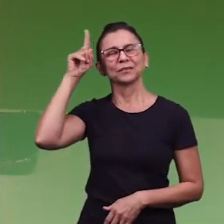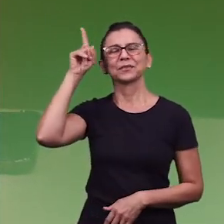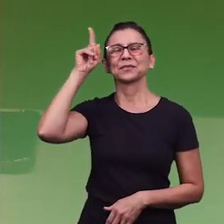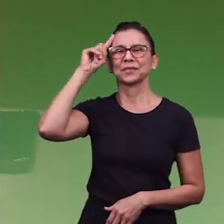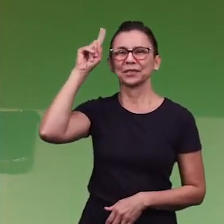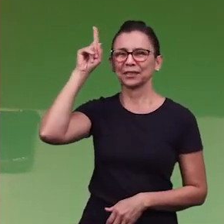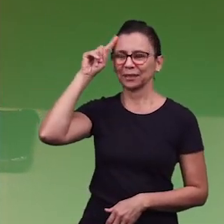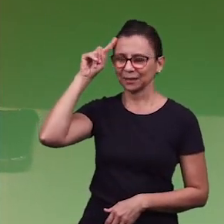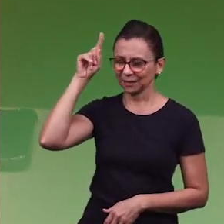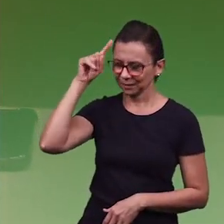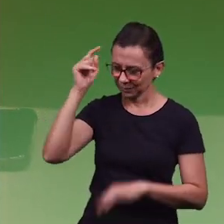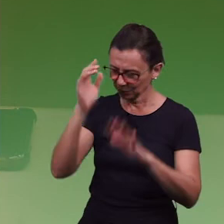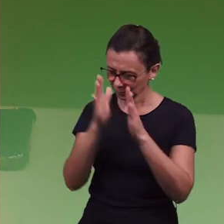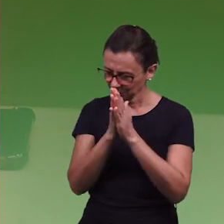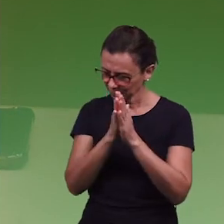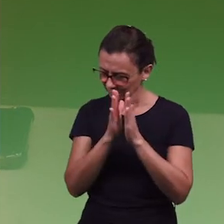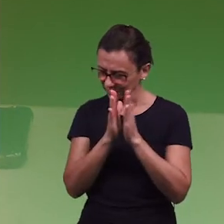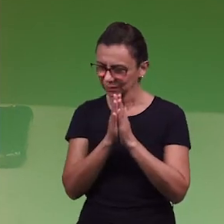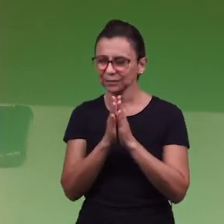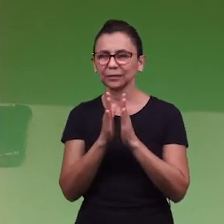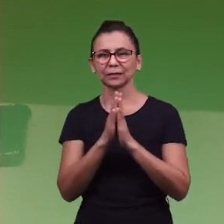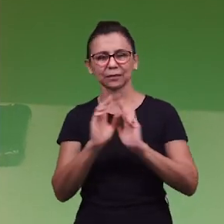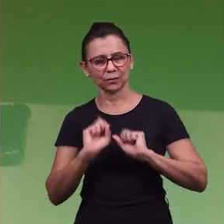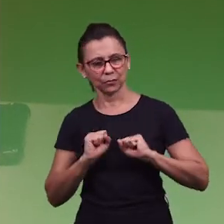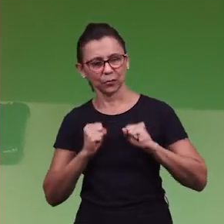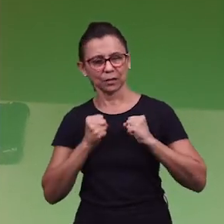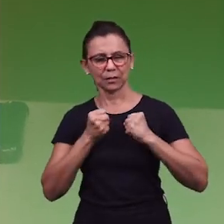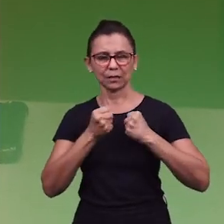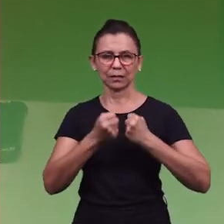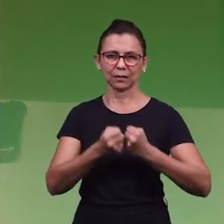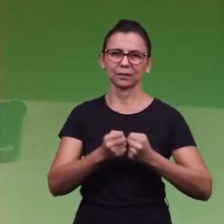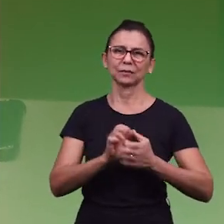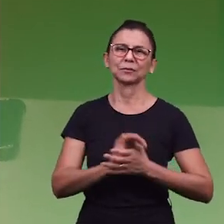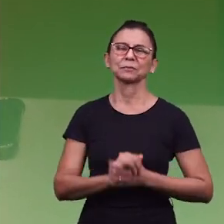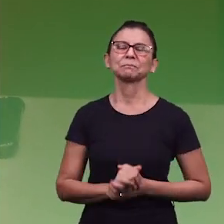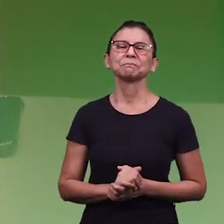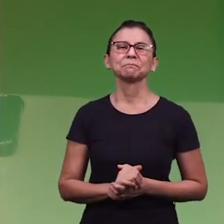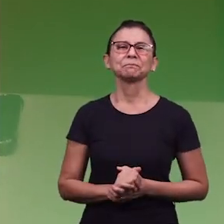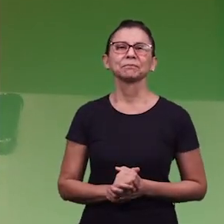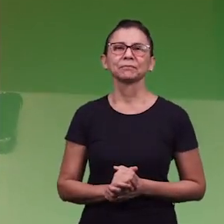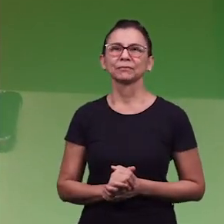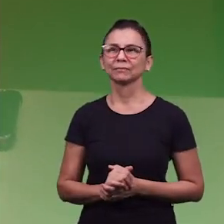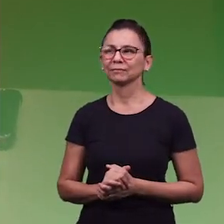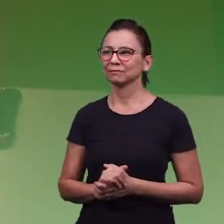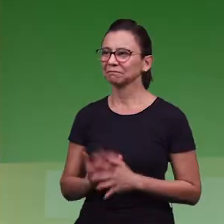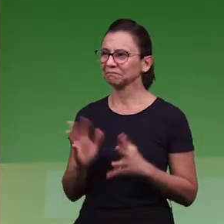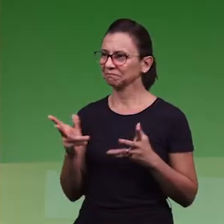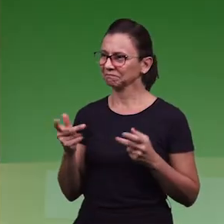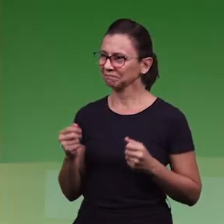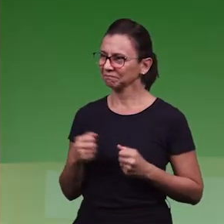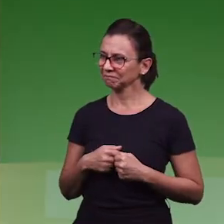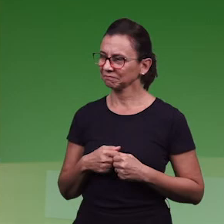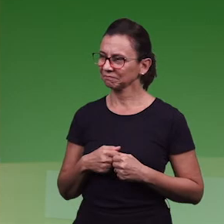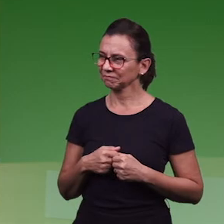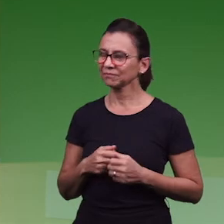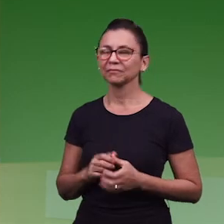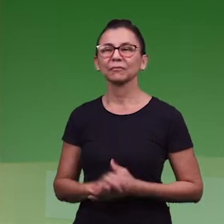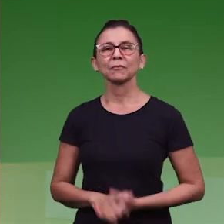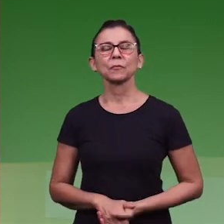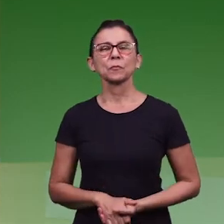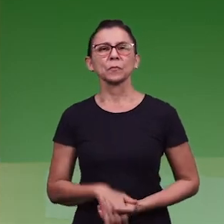ali perseverando na oração, né, no partir do pão e assim por diante. Que coisa maravilhosa.